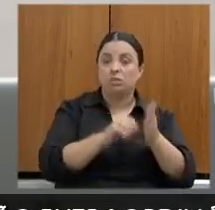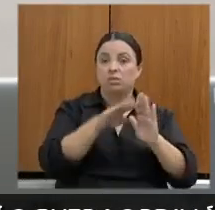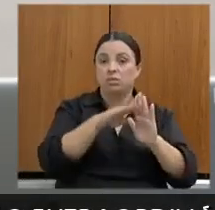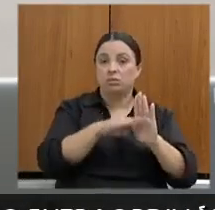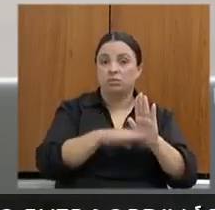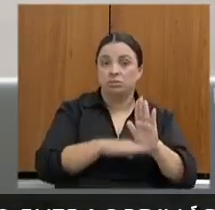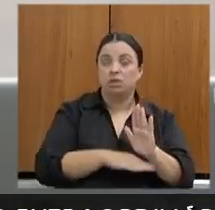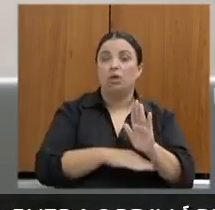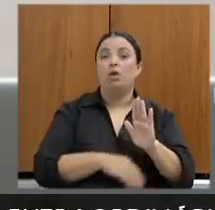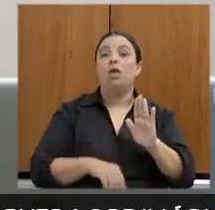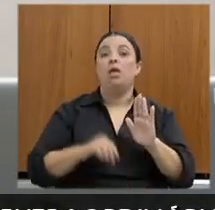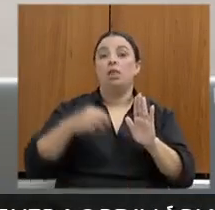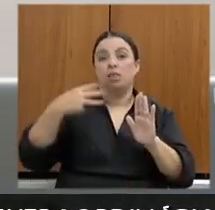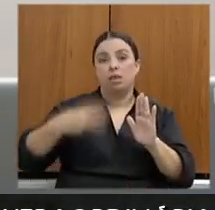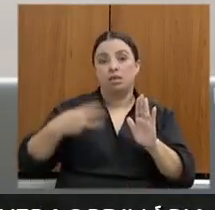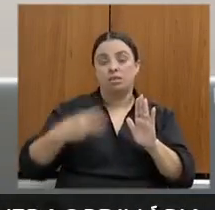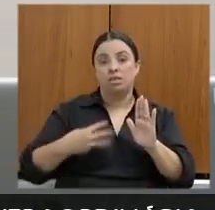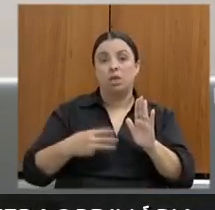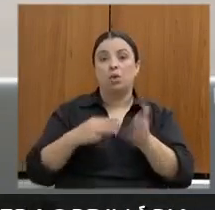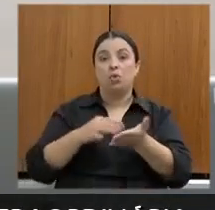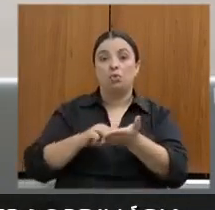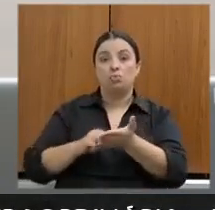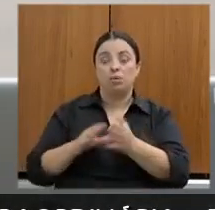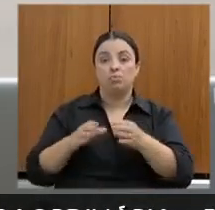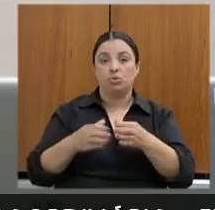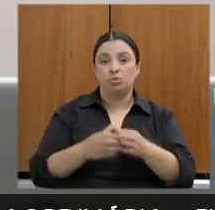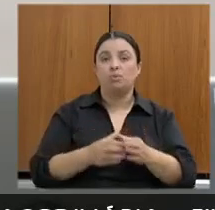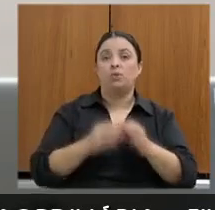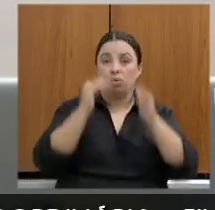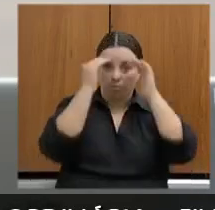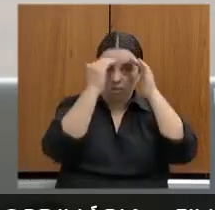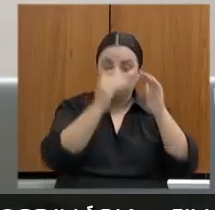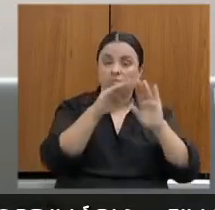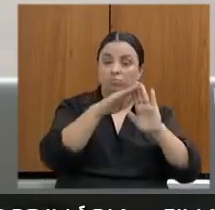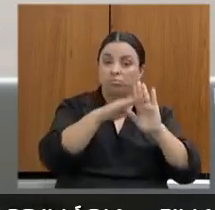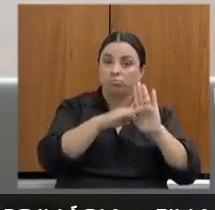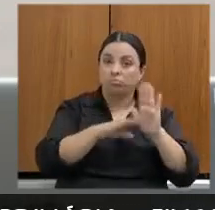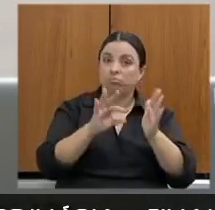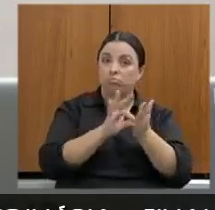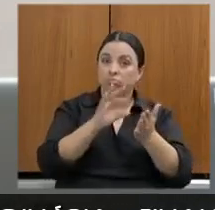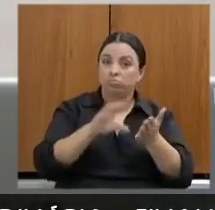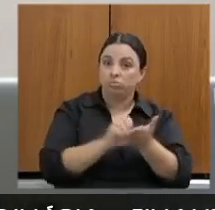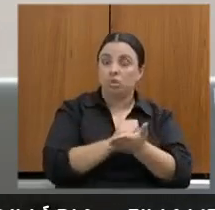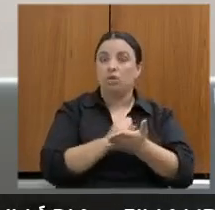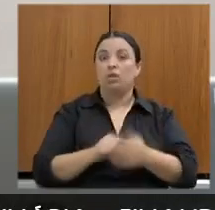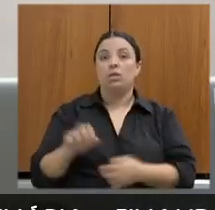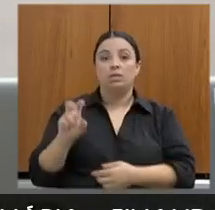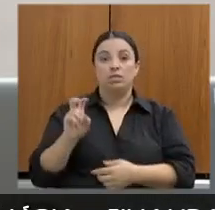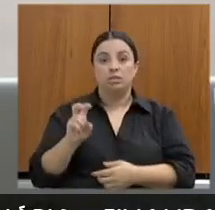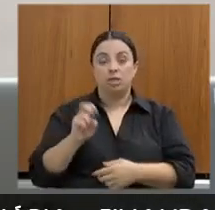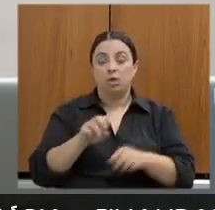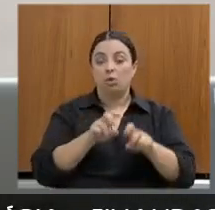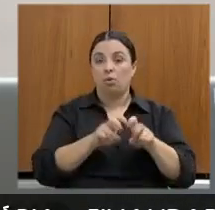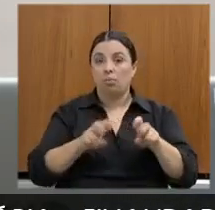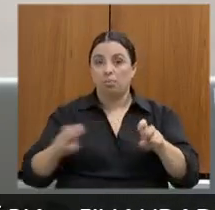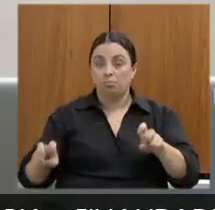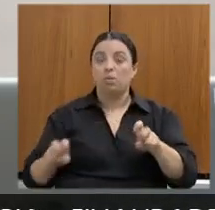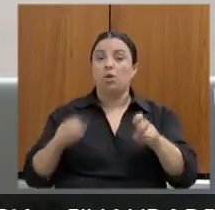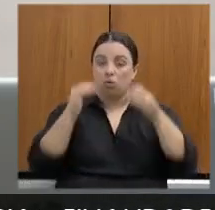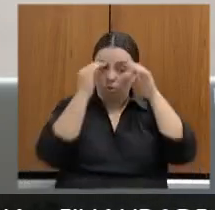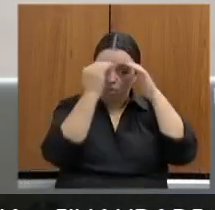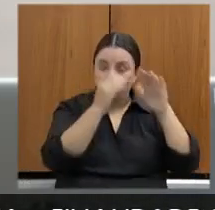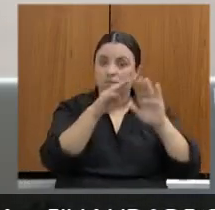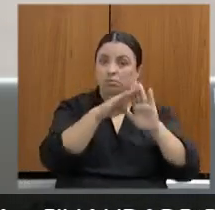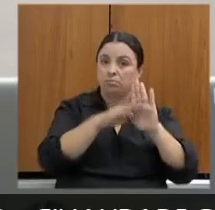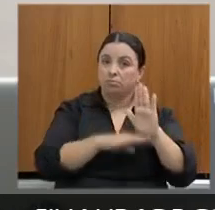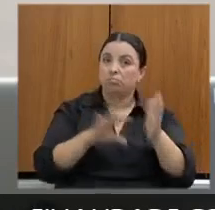condições participantes por uma descrição quatro livros por ordem de inscrição cinco membros da mesa da Assembleia por a descrição